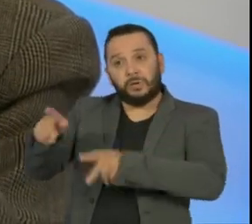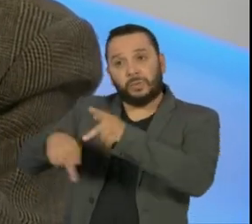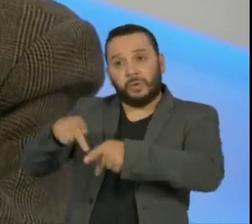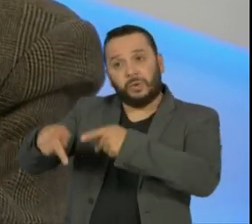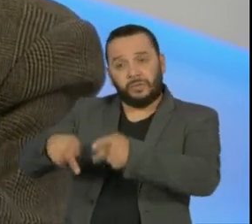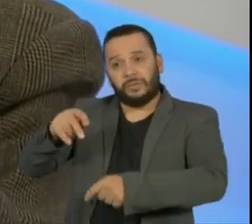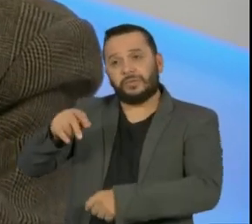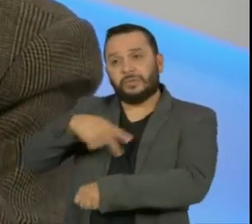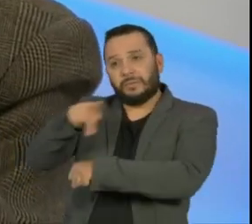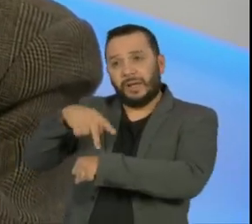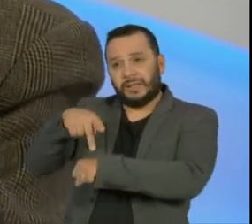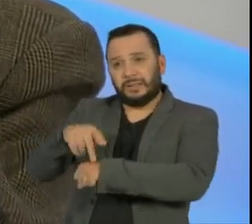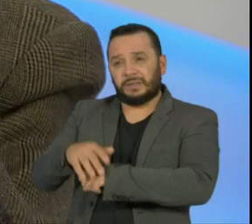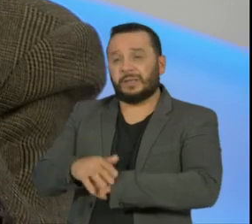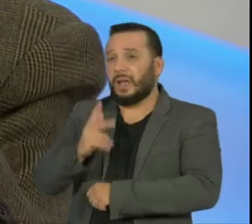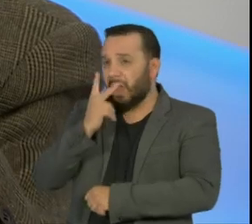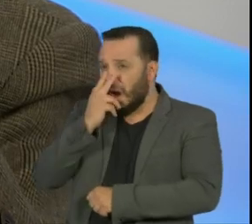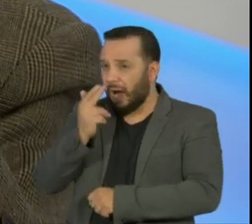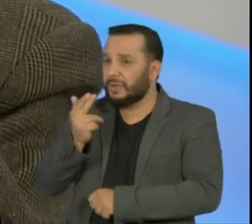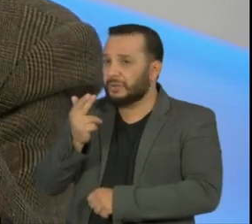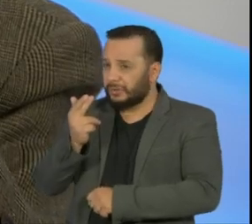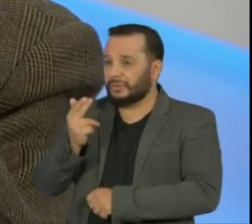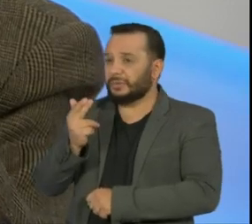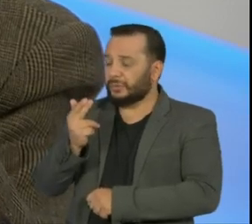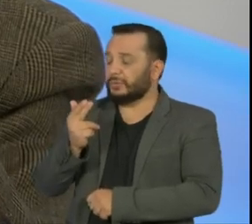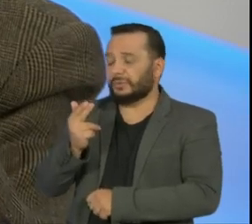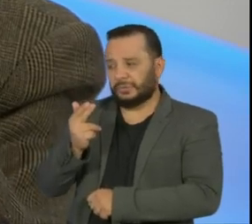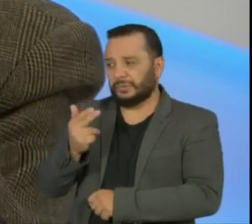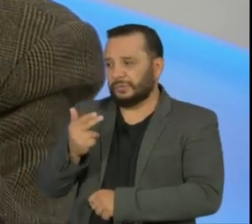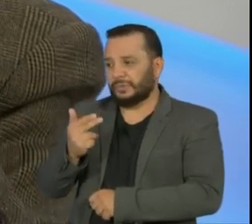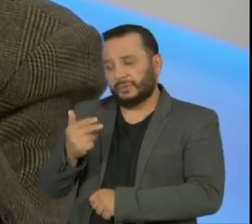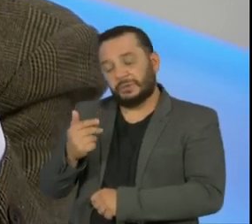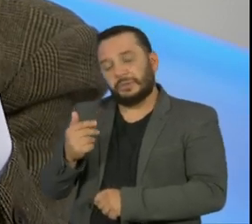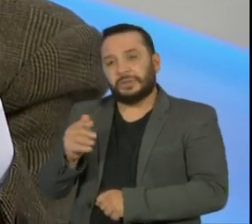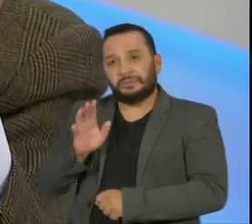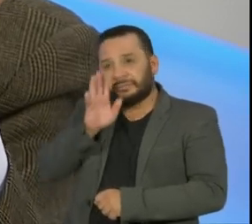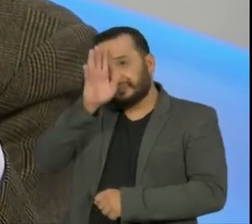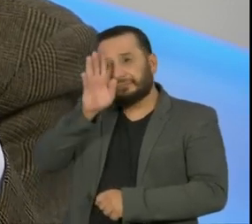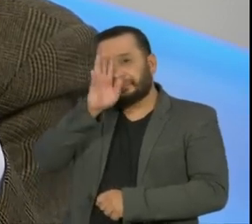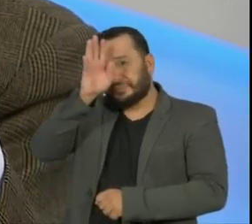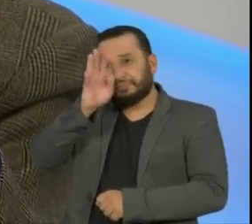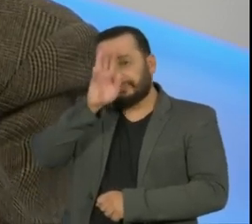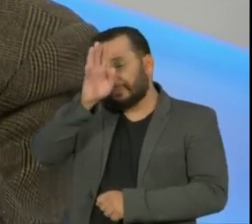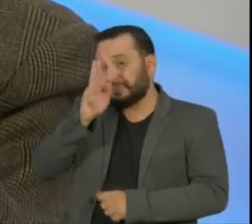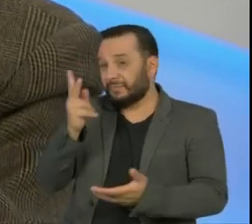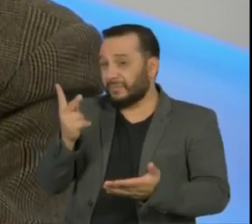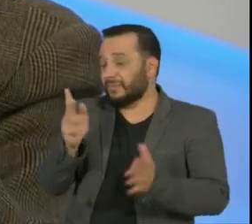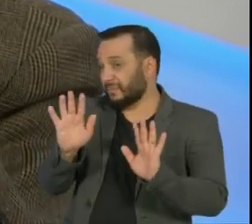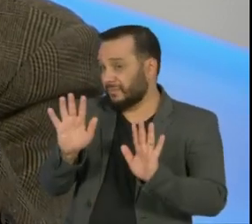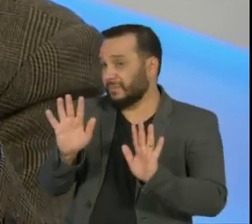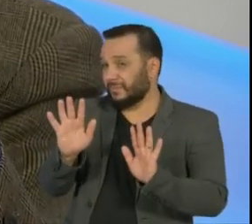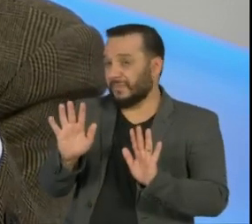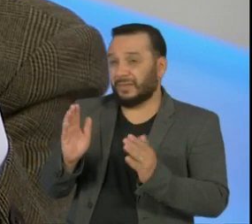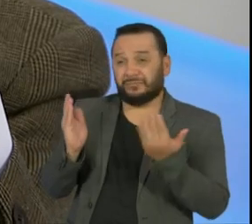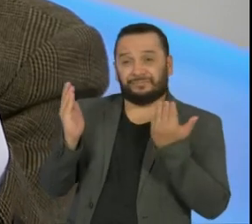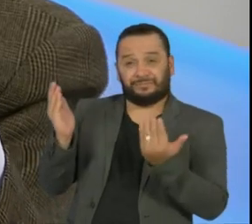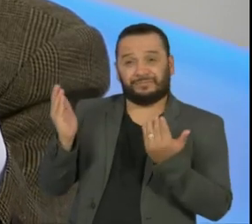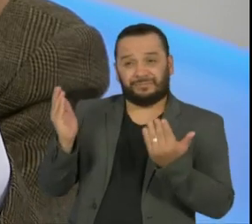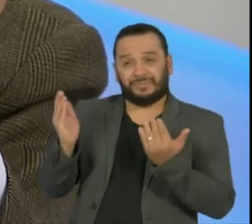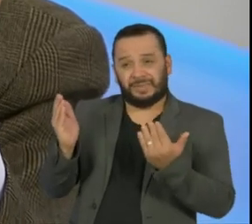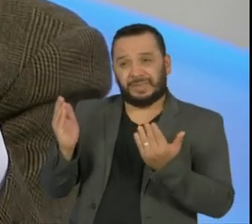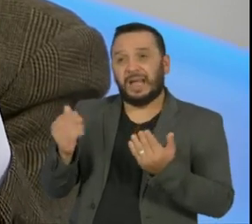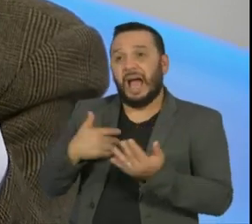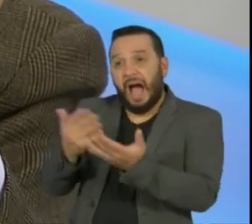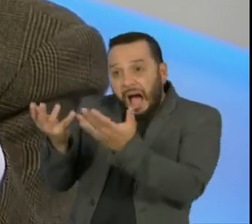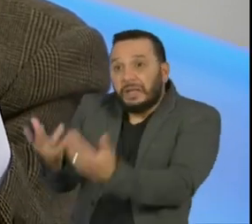então acho que foi temerário não o reconhecimento do